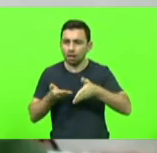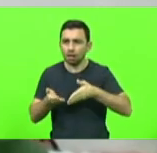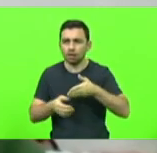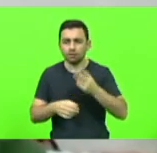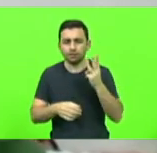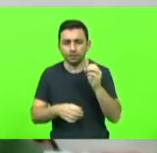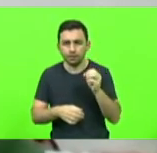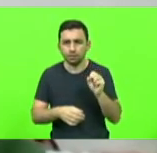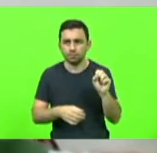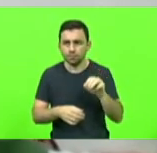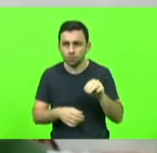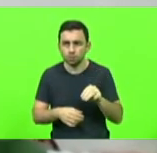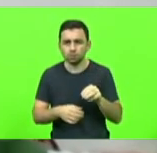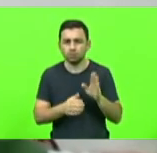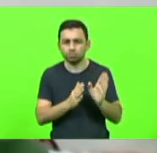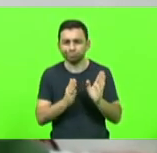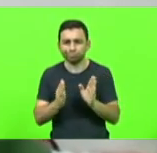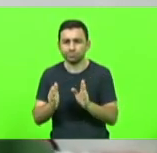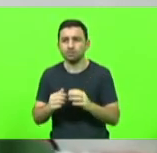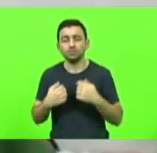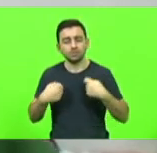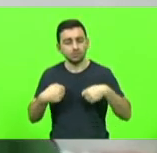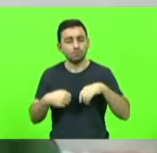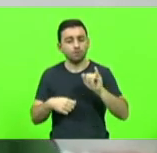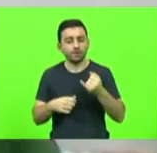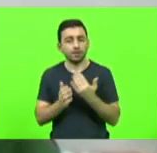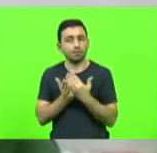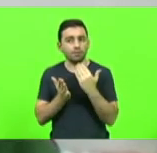ser muito mais bem aproveitado.